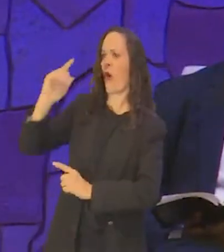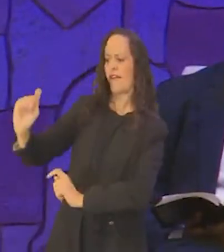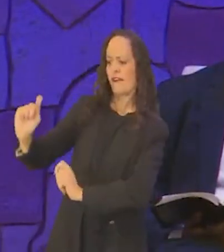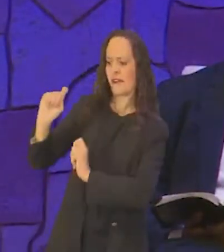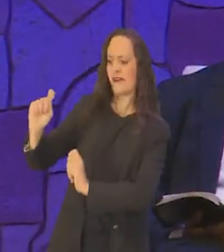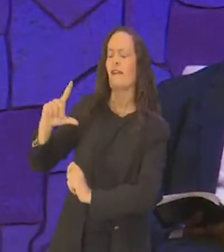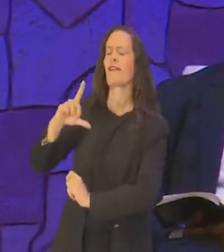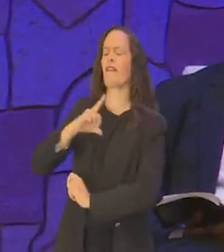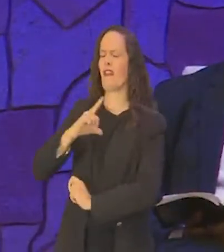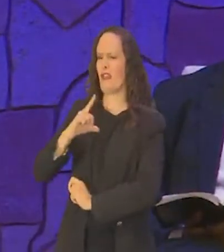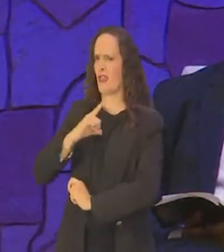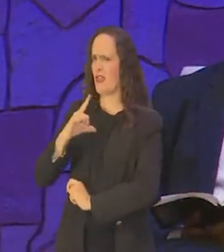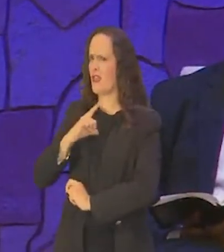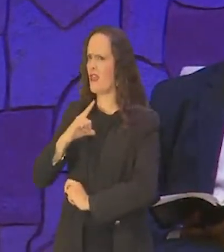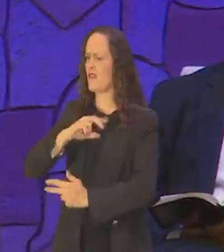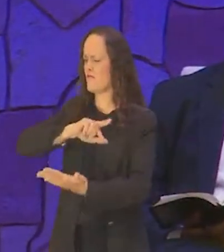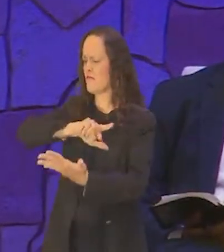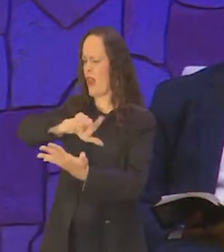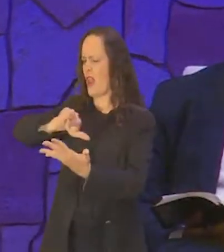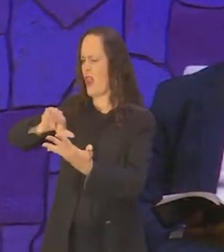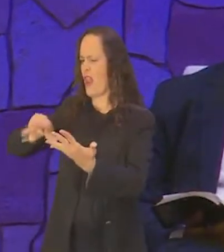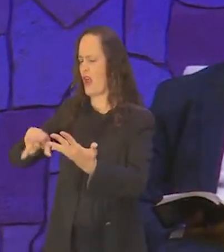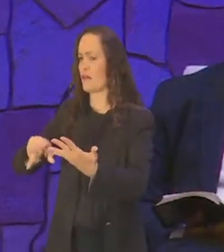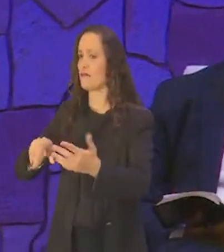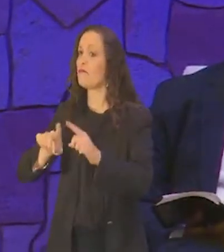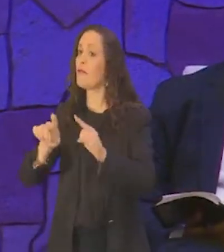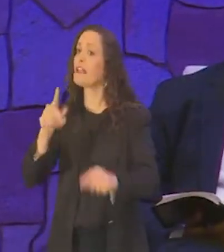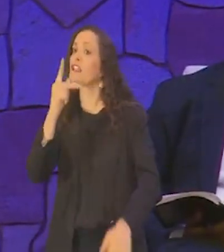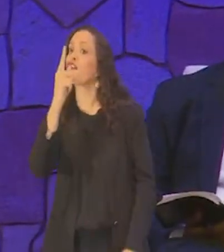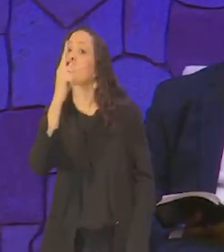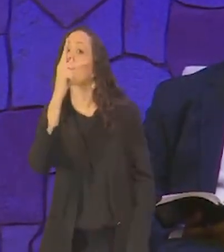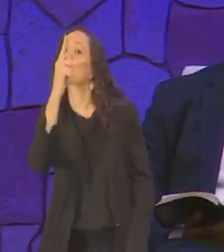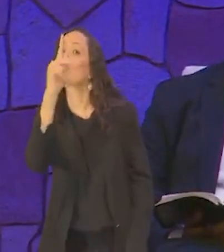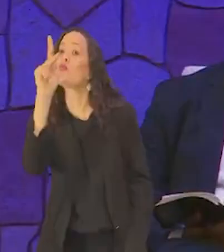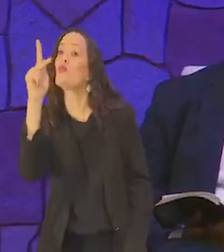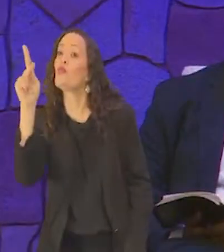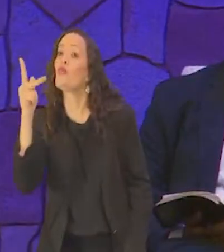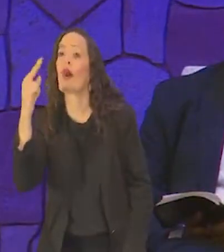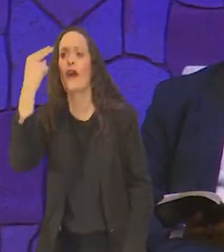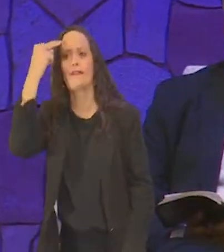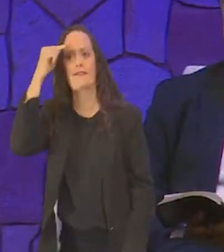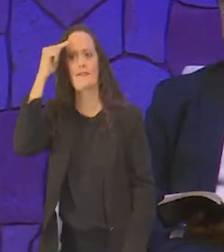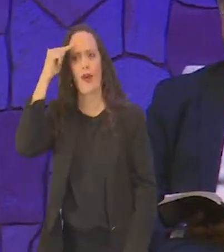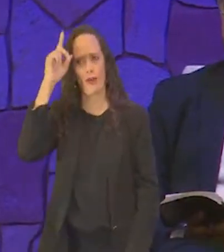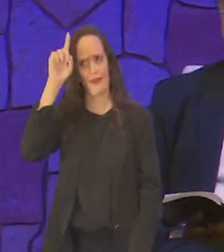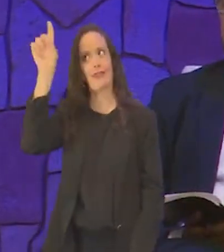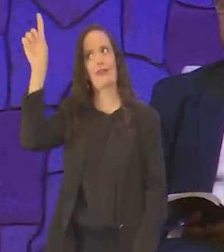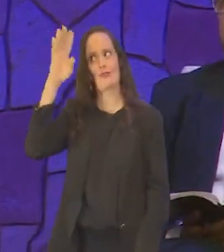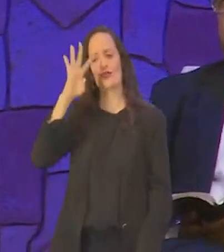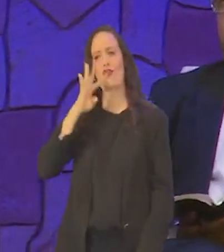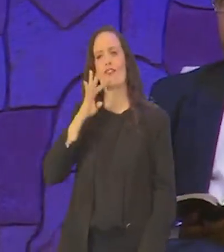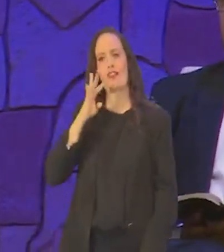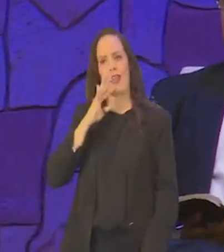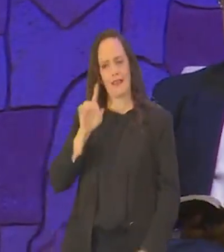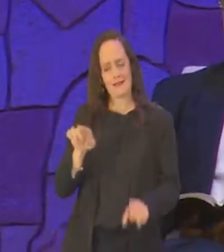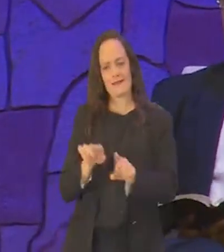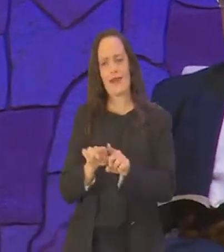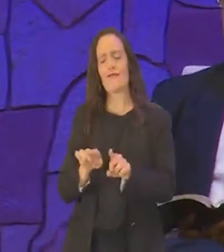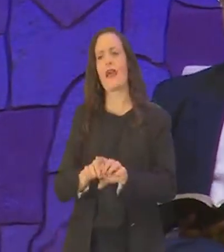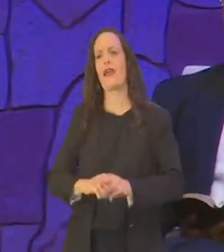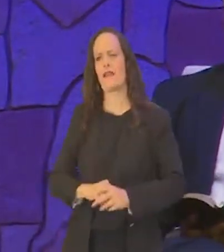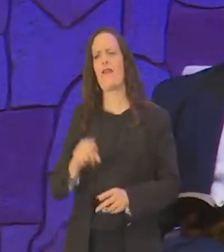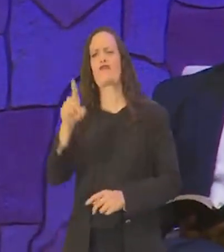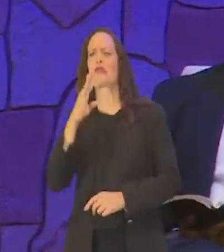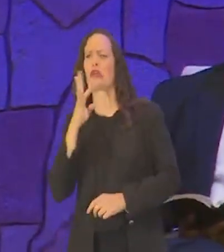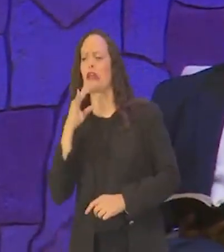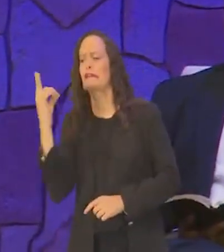situações. Certamente você conhece a sua história, como Deus o escolhe, o unge, como ele caminha durante anos